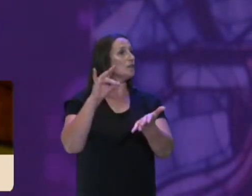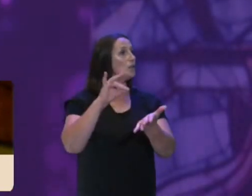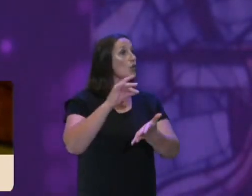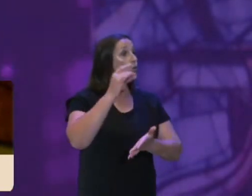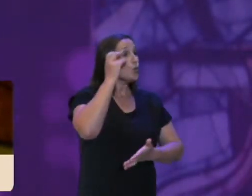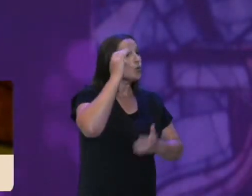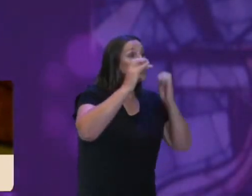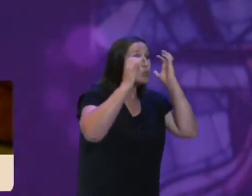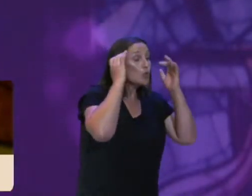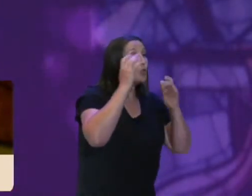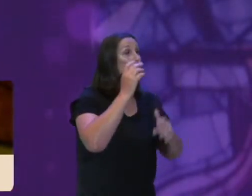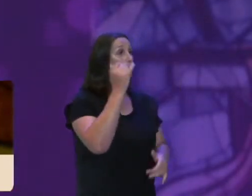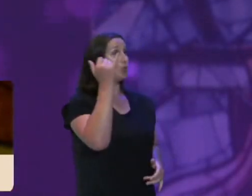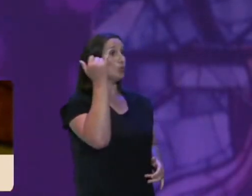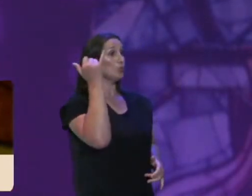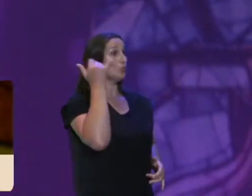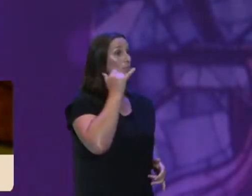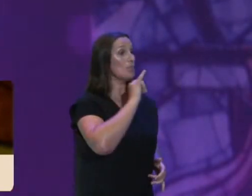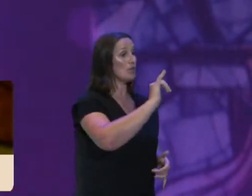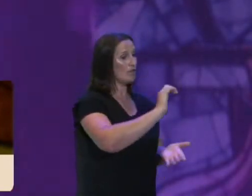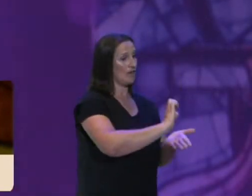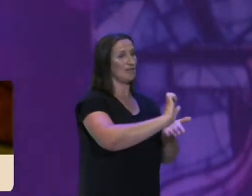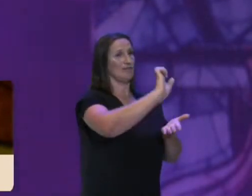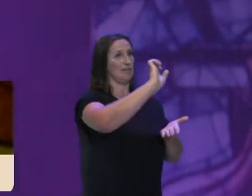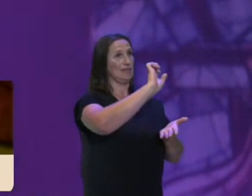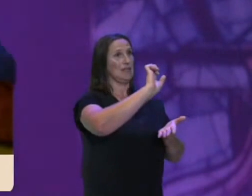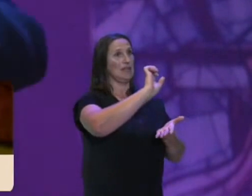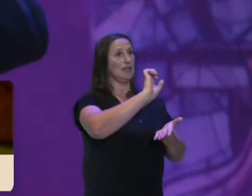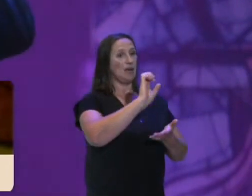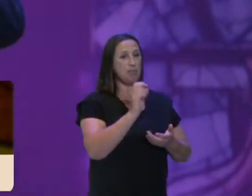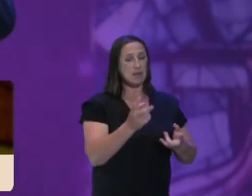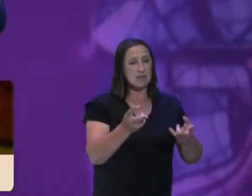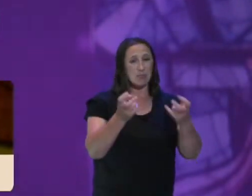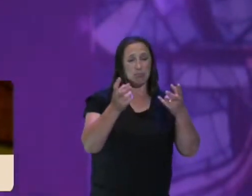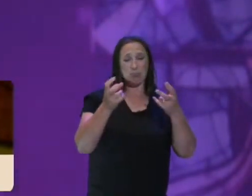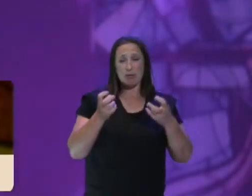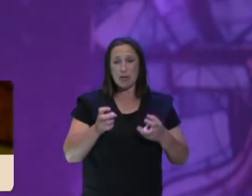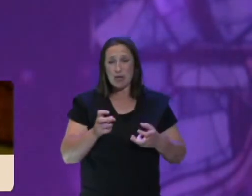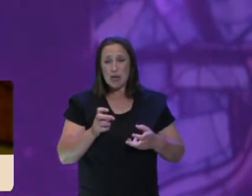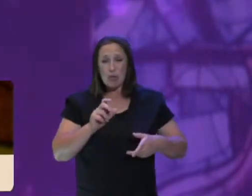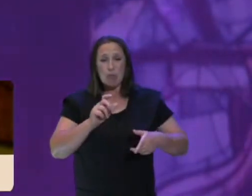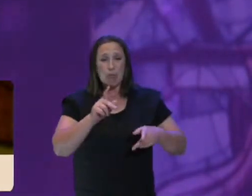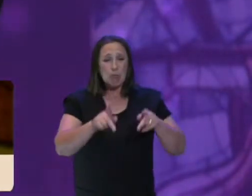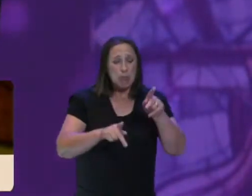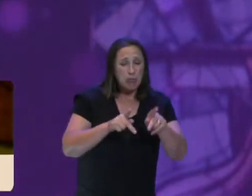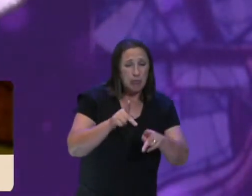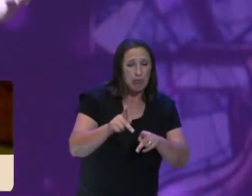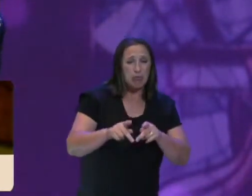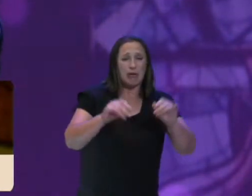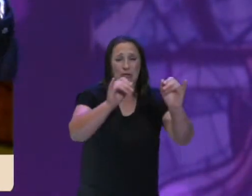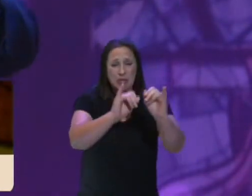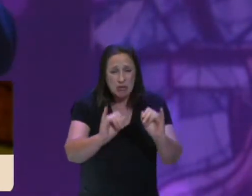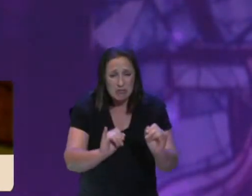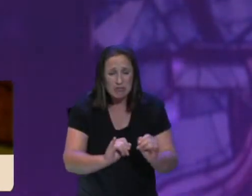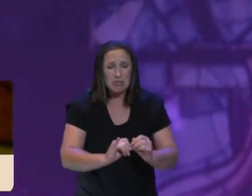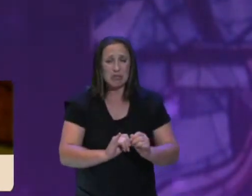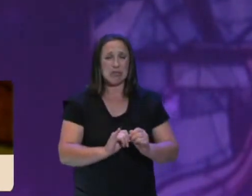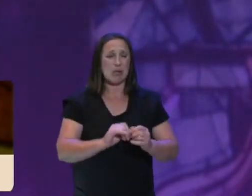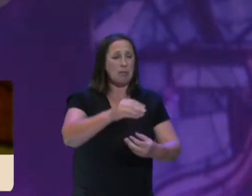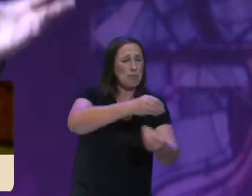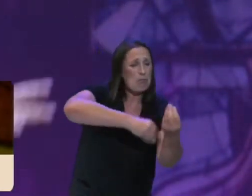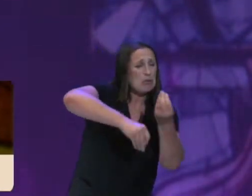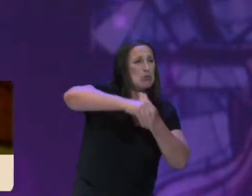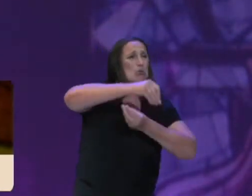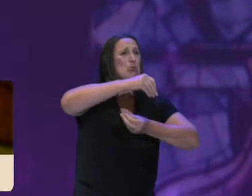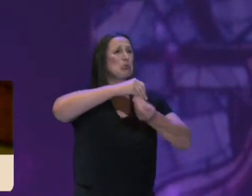vendo aquele povo envolvido na idolatria, envolvido em tantos sincretismos religiosos, em